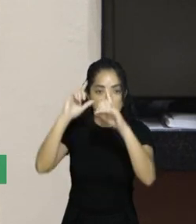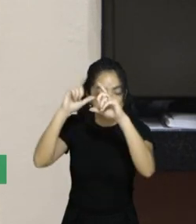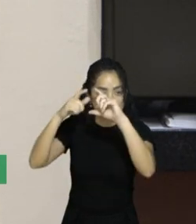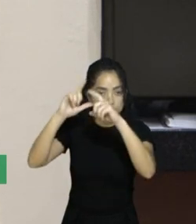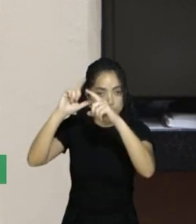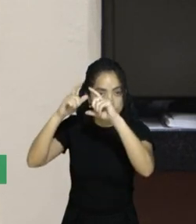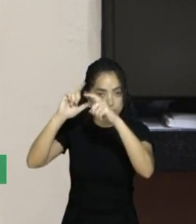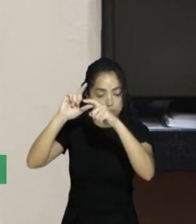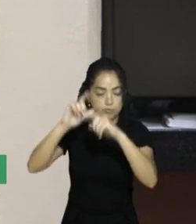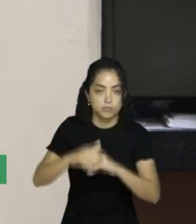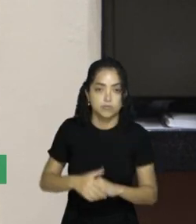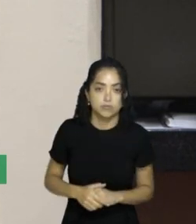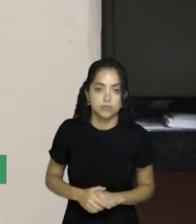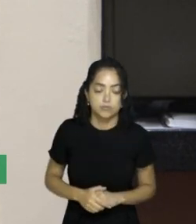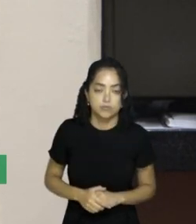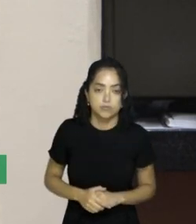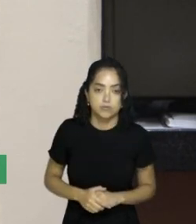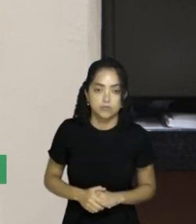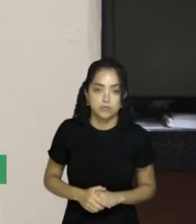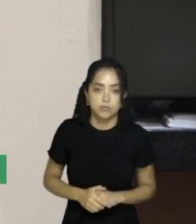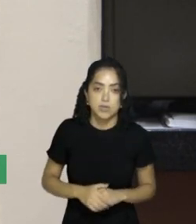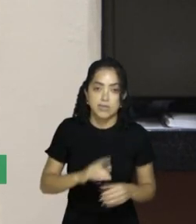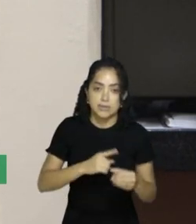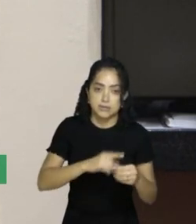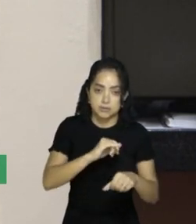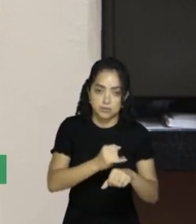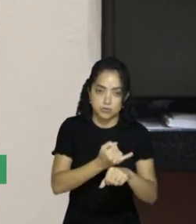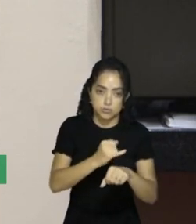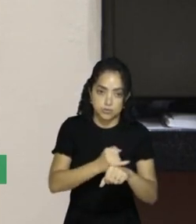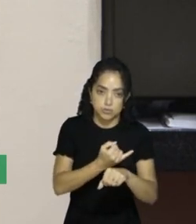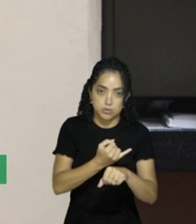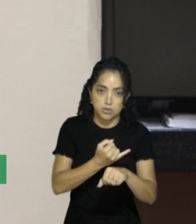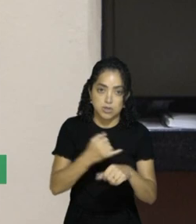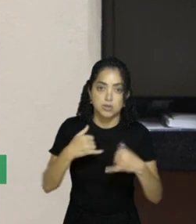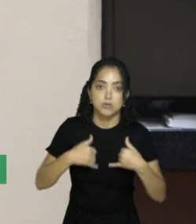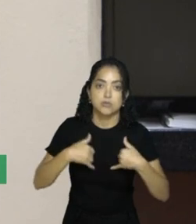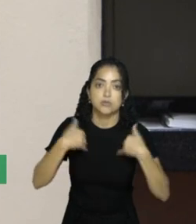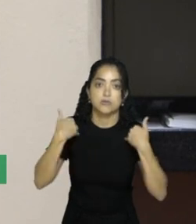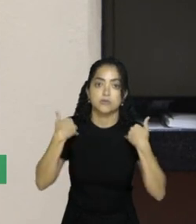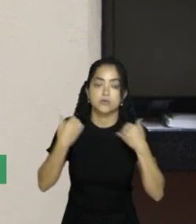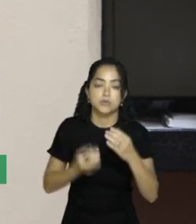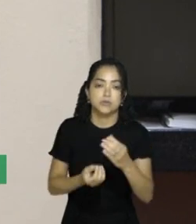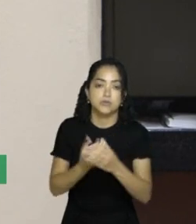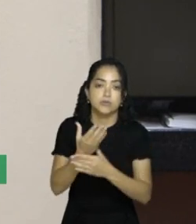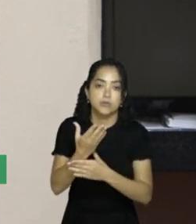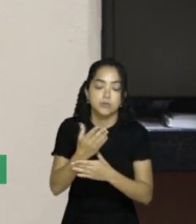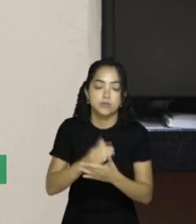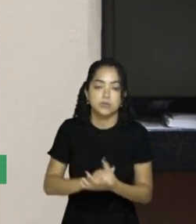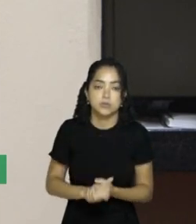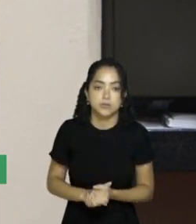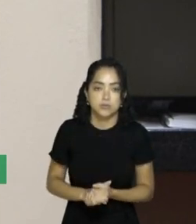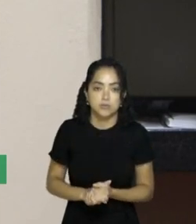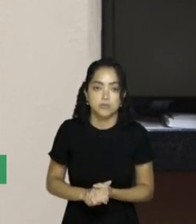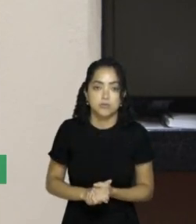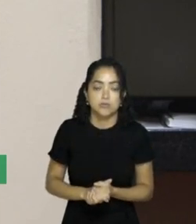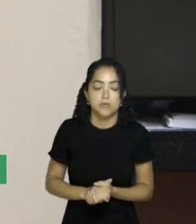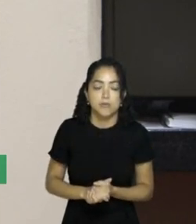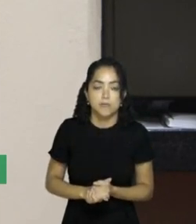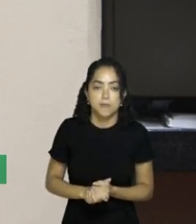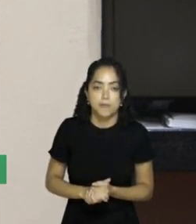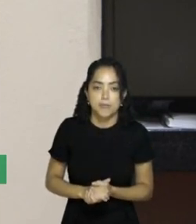autismo naipe de Joinville pela passagem do aniversário de fundação da referida entidade em discussão